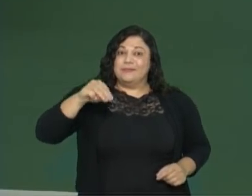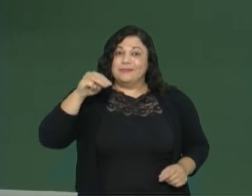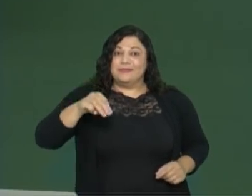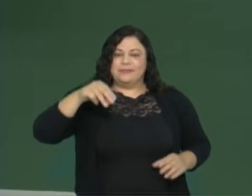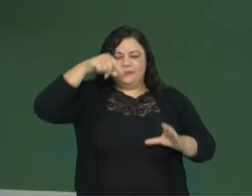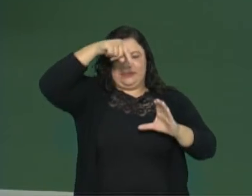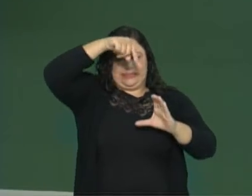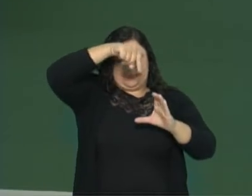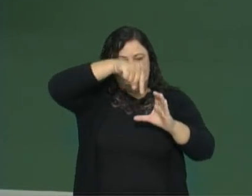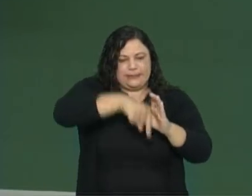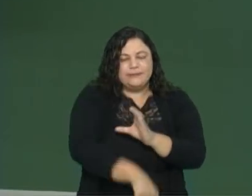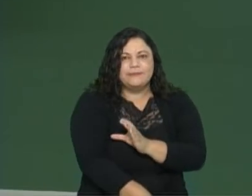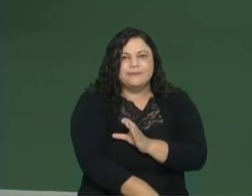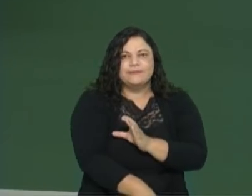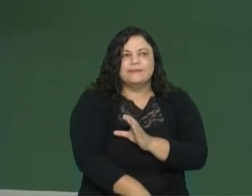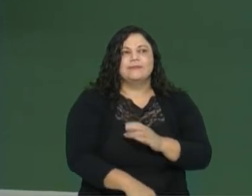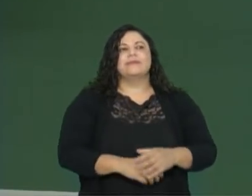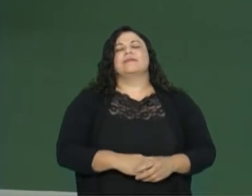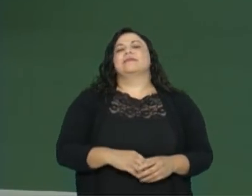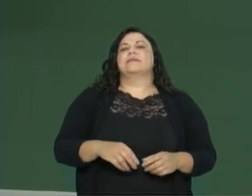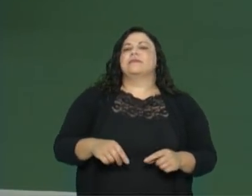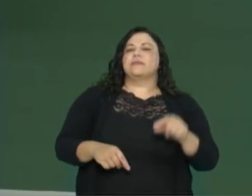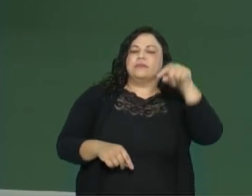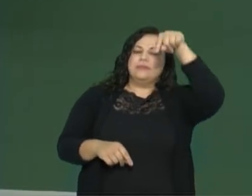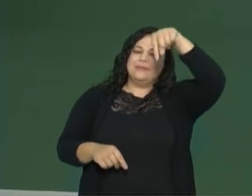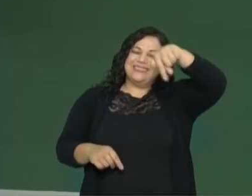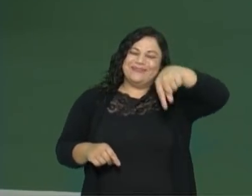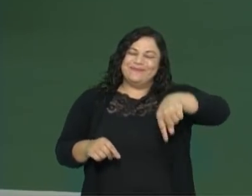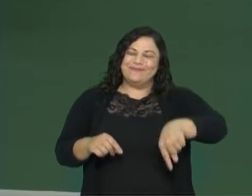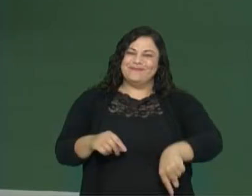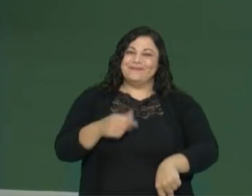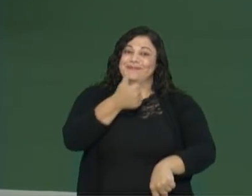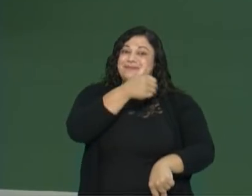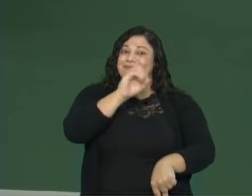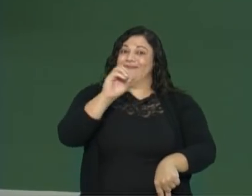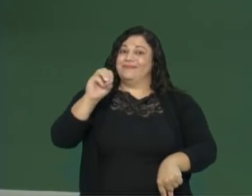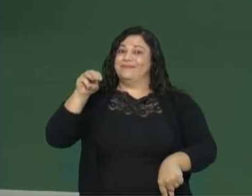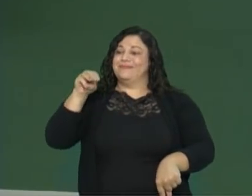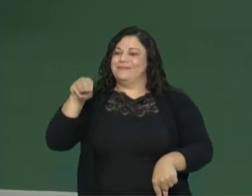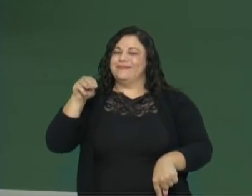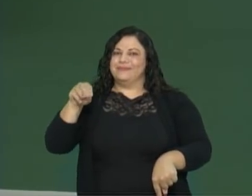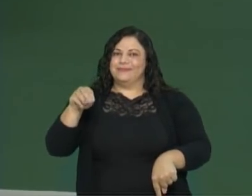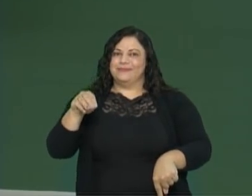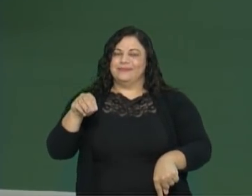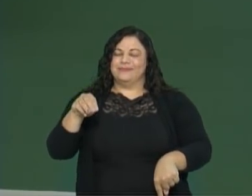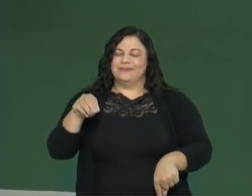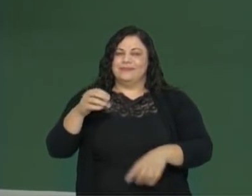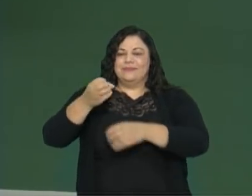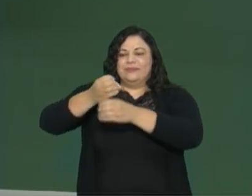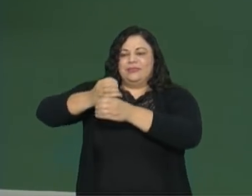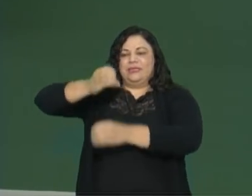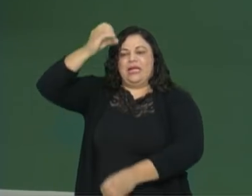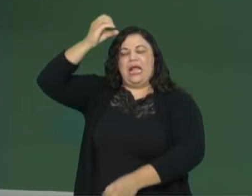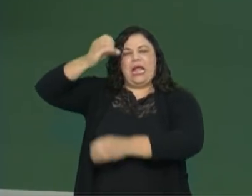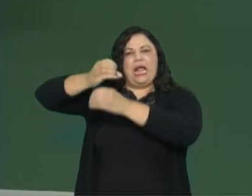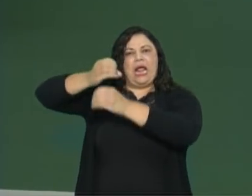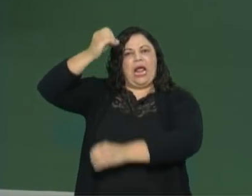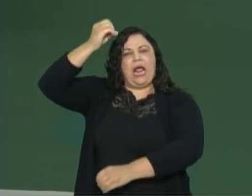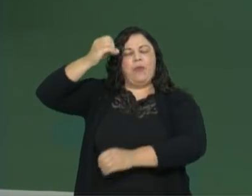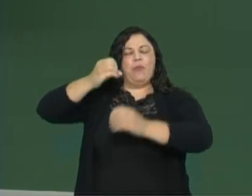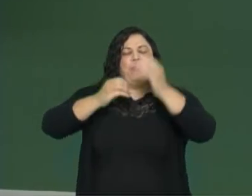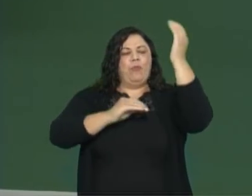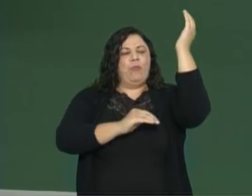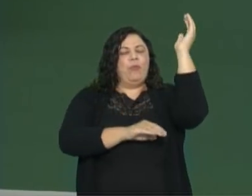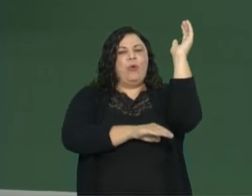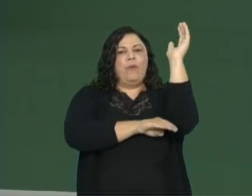metros de água. Ou seja, a Furna tem 100 metros de profundidade. E os cabos do elevador conseguem suportar ele. Esse elevador